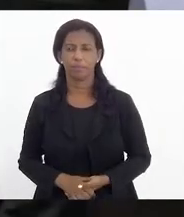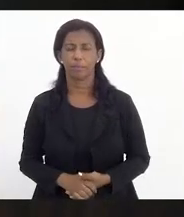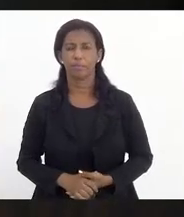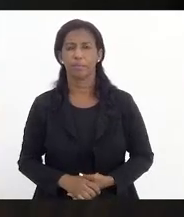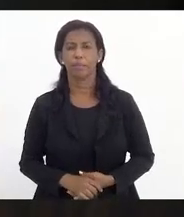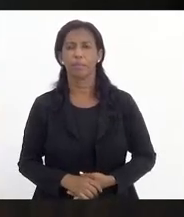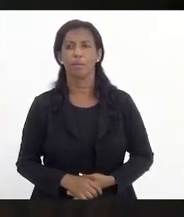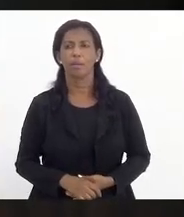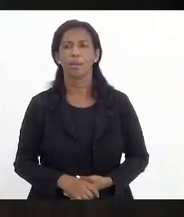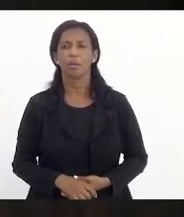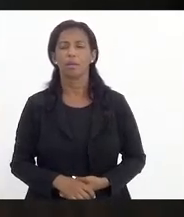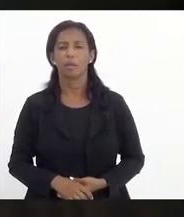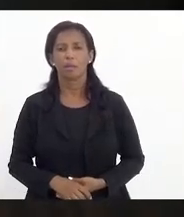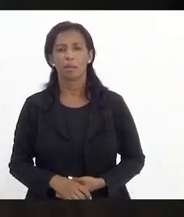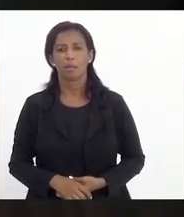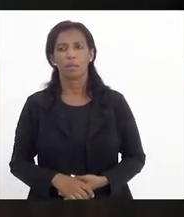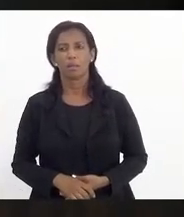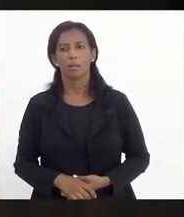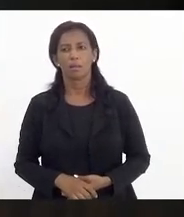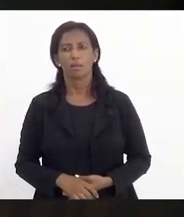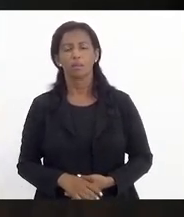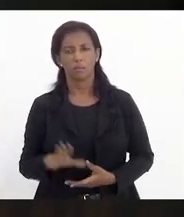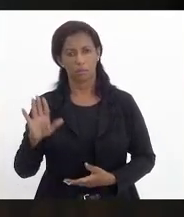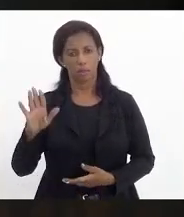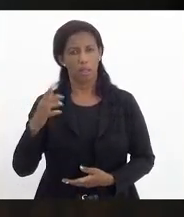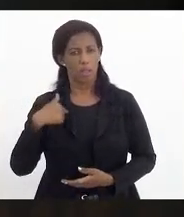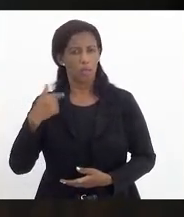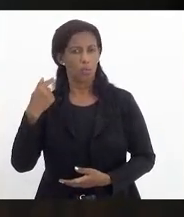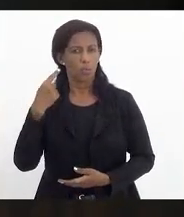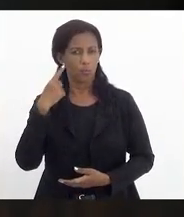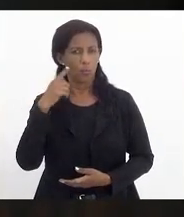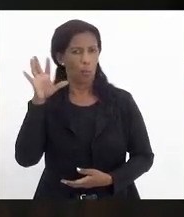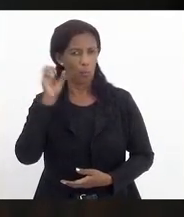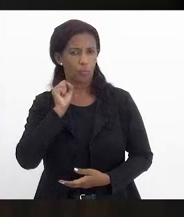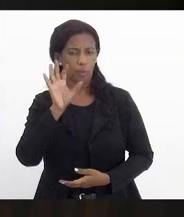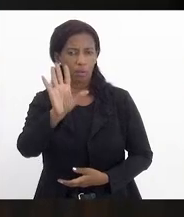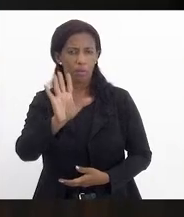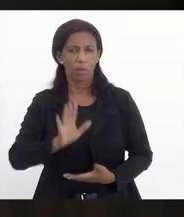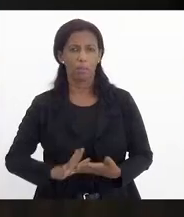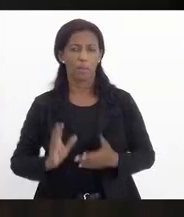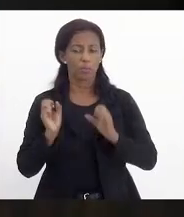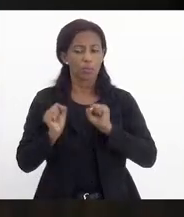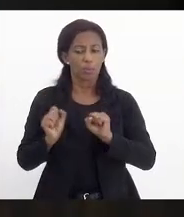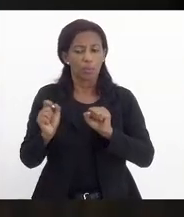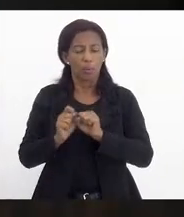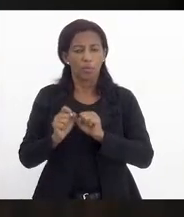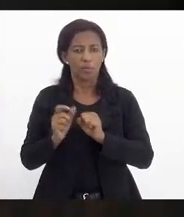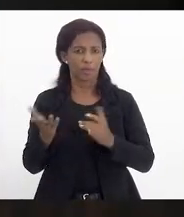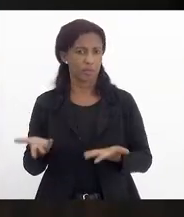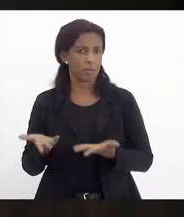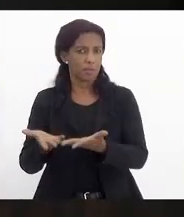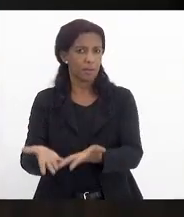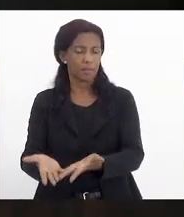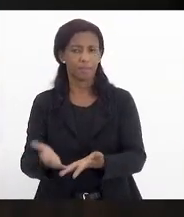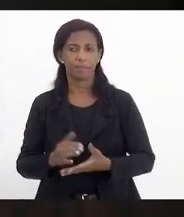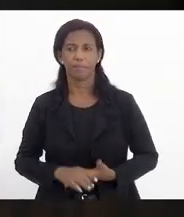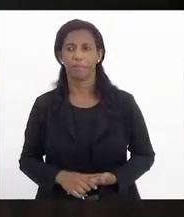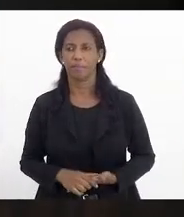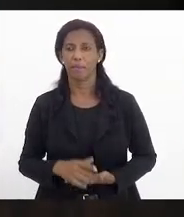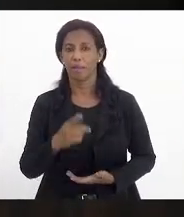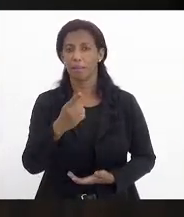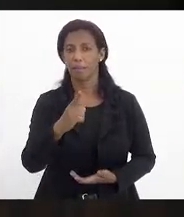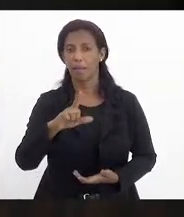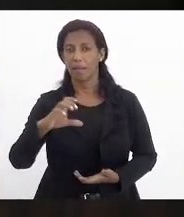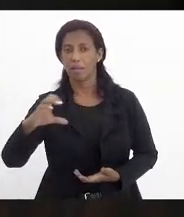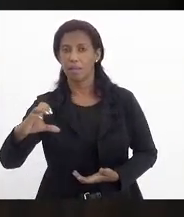Então, eu vou ouvir Vossa Excelência. Mas o que a gente pode fazer é deixar o PLC